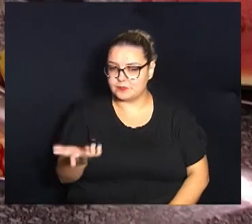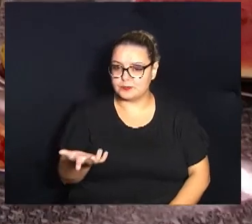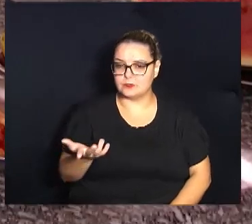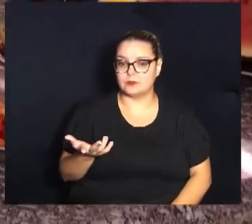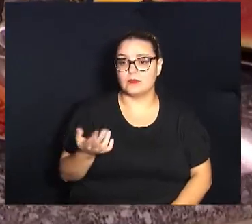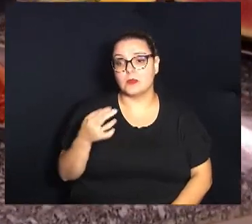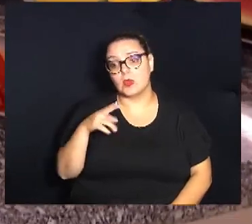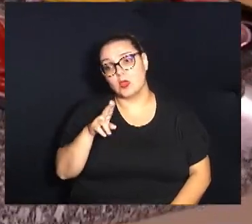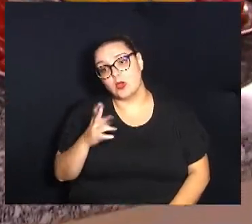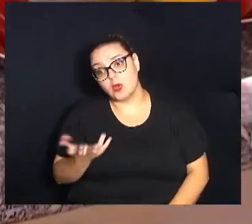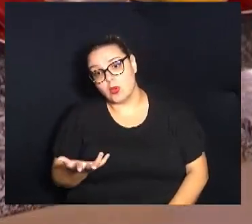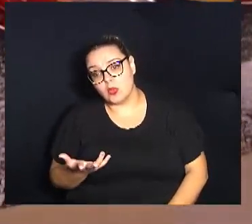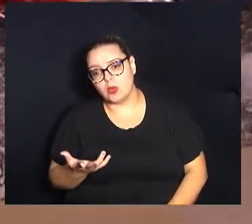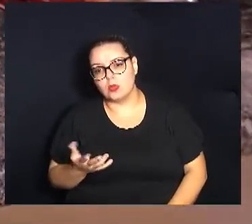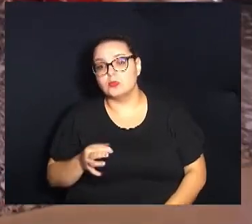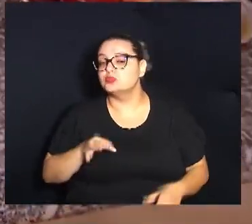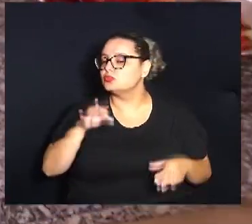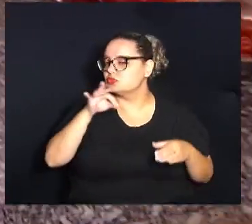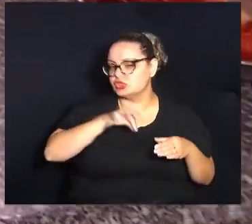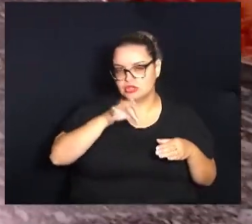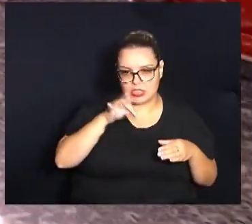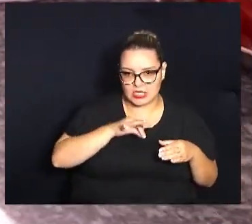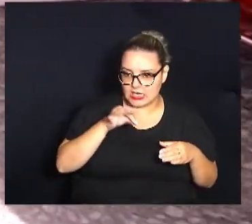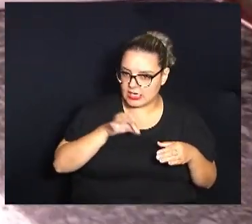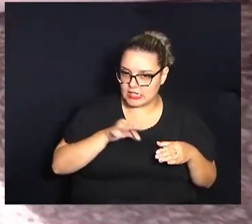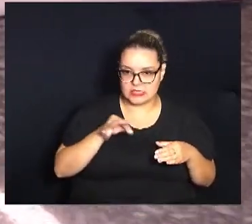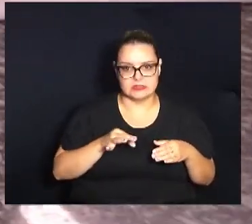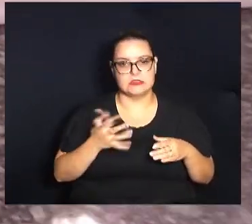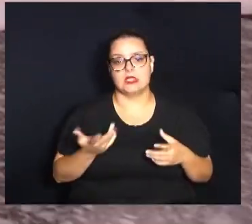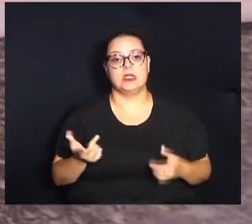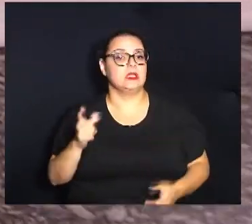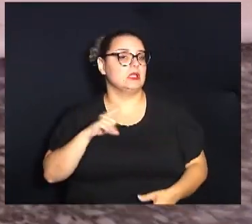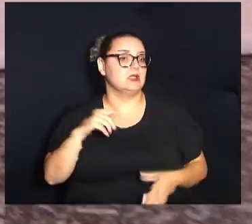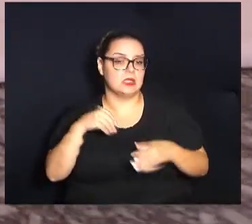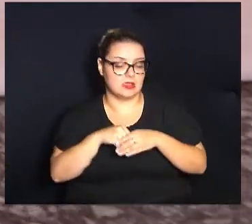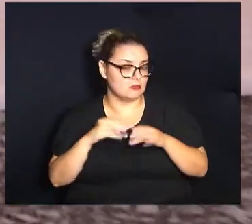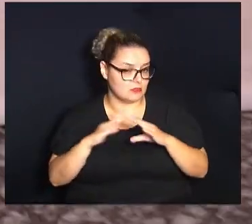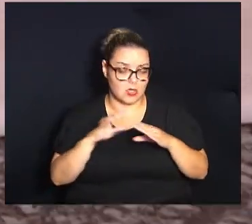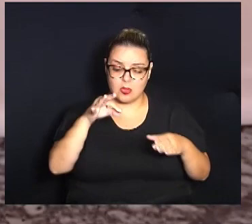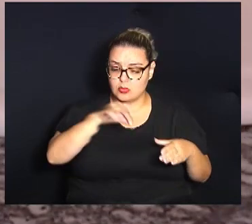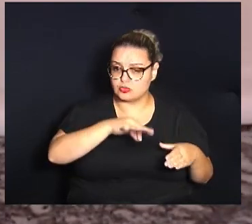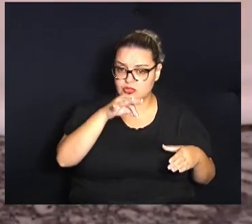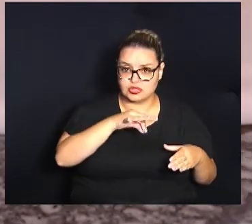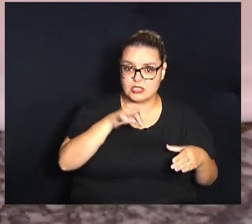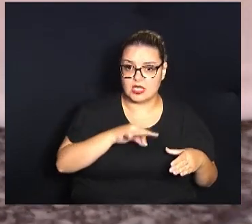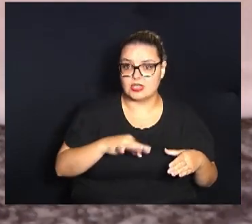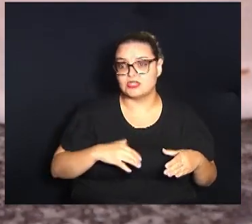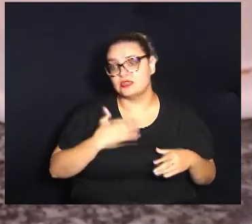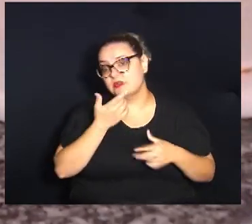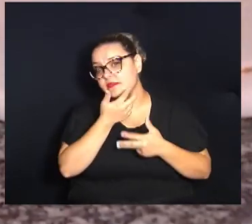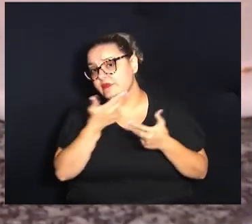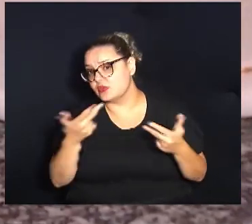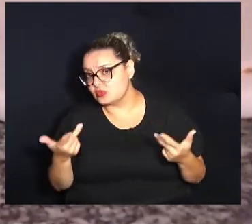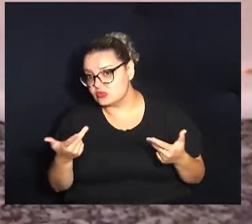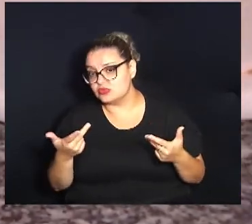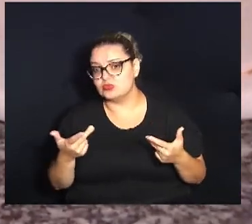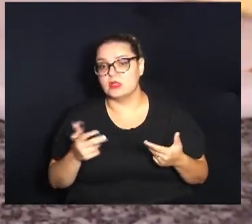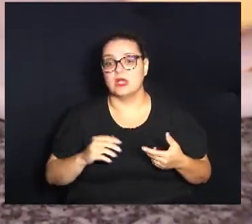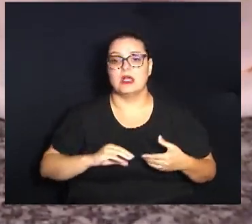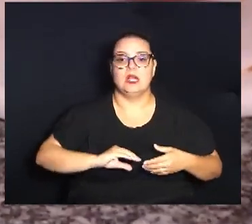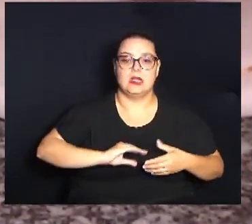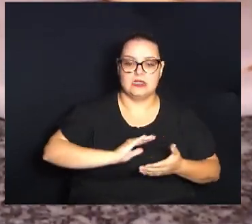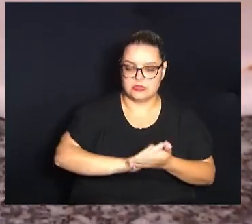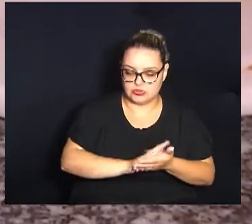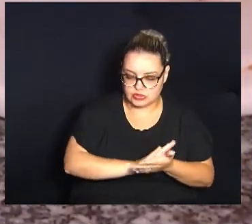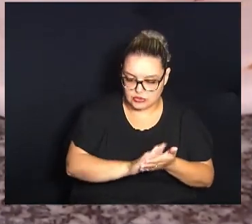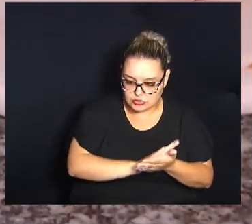ou abusar de chás, que podem ser os chás que a gente tem em casa, ou chás de frutas, né? A gente lava muito bem as cascas